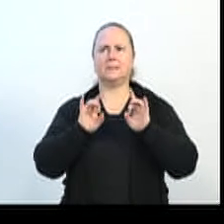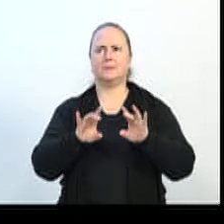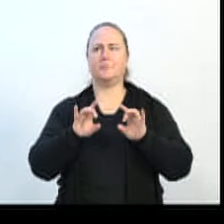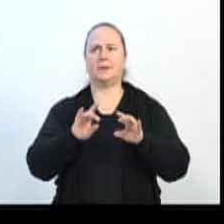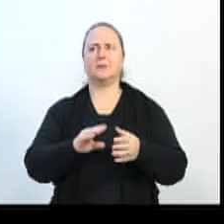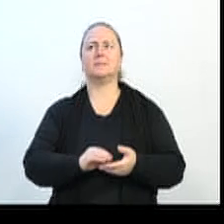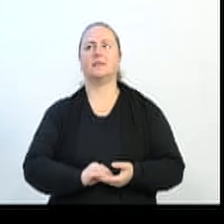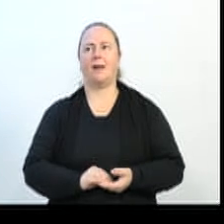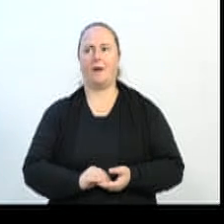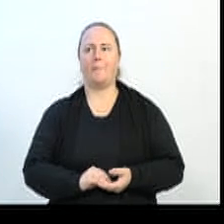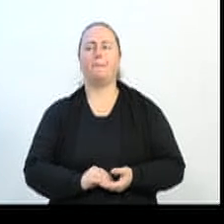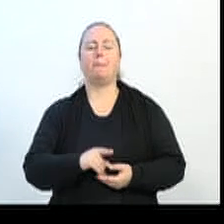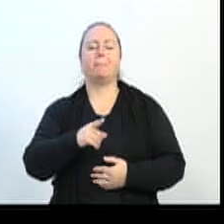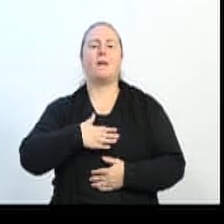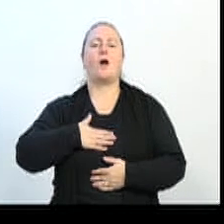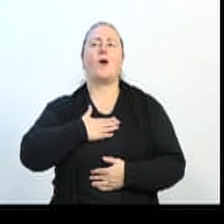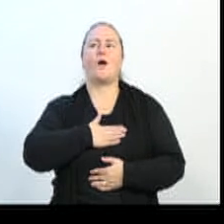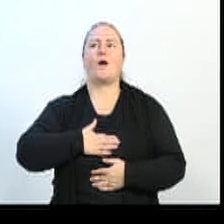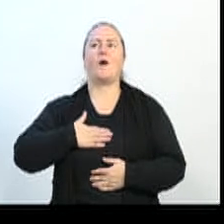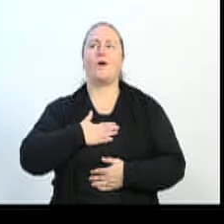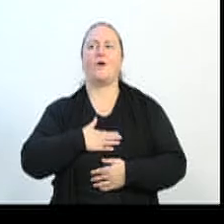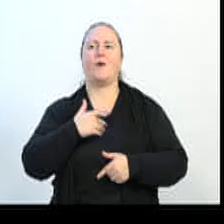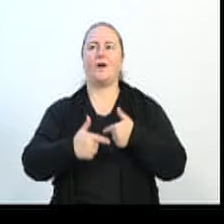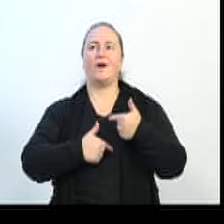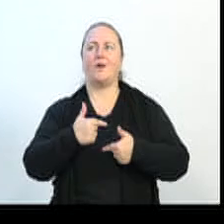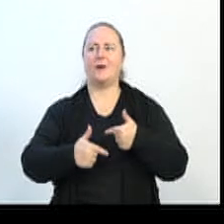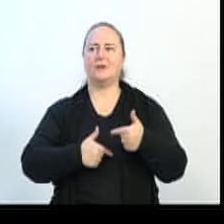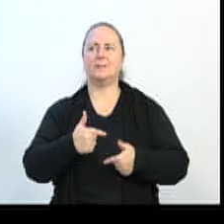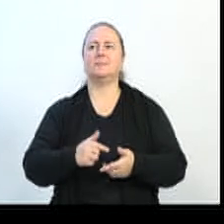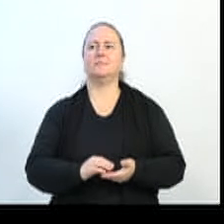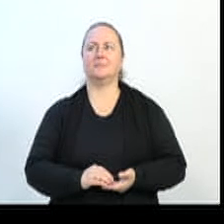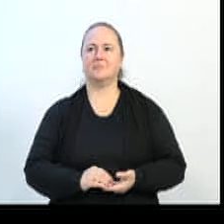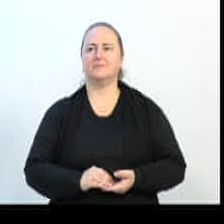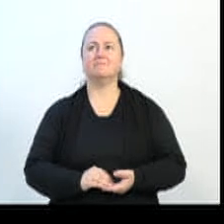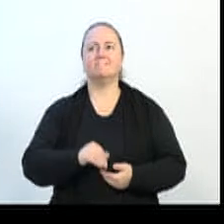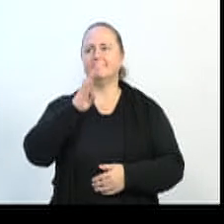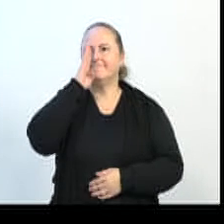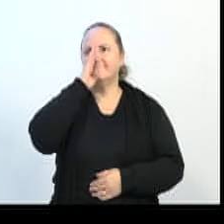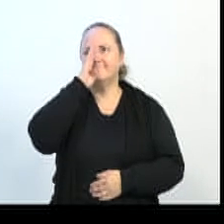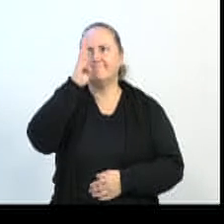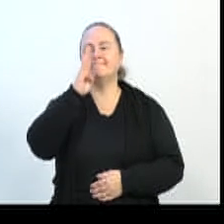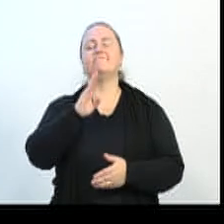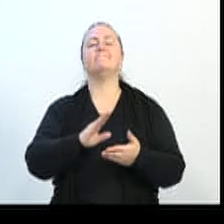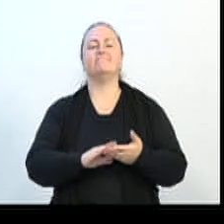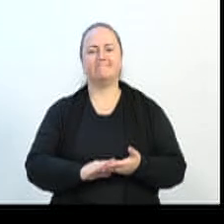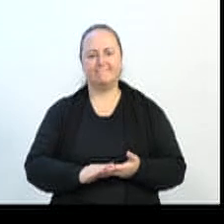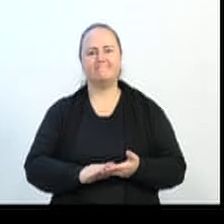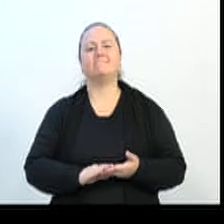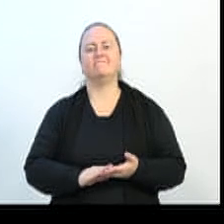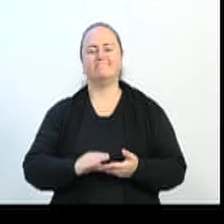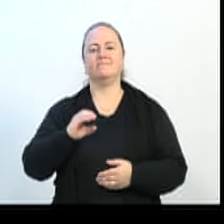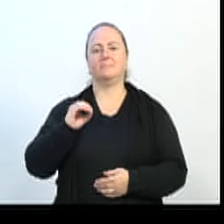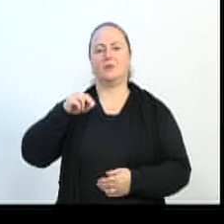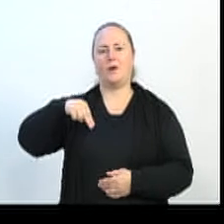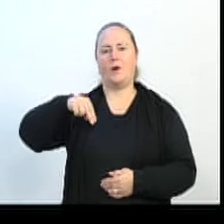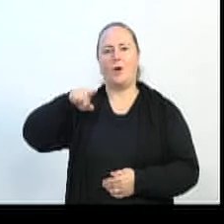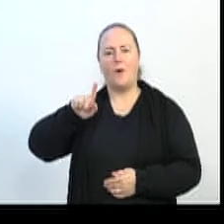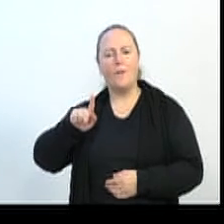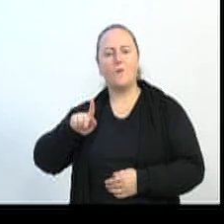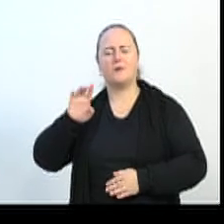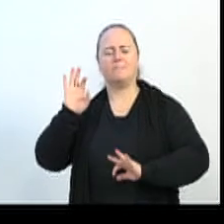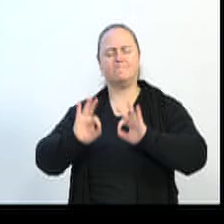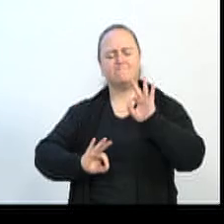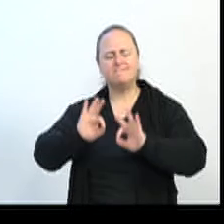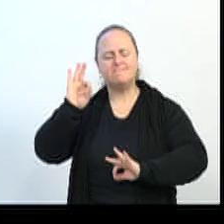gente sabe que eles gostam do que fazem. E, principalmente, as nossas protetoras e ONGs pela total organização